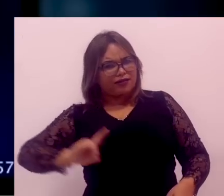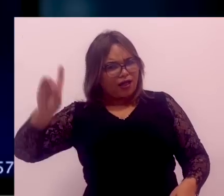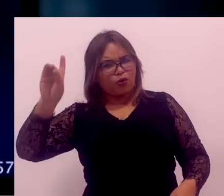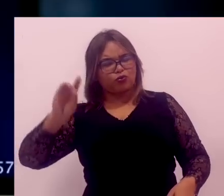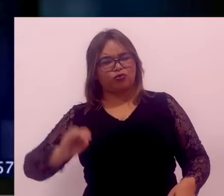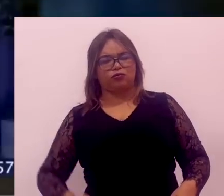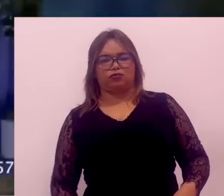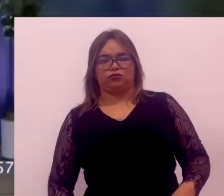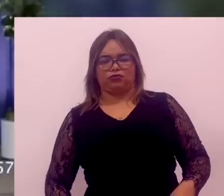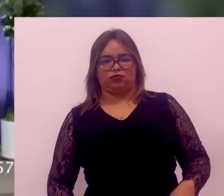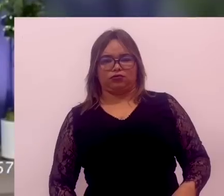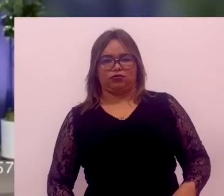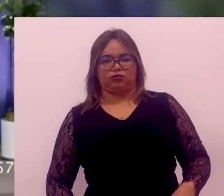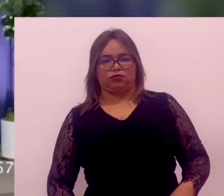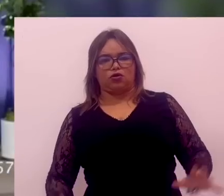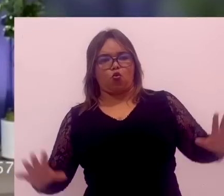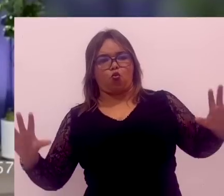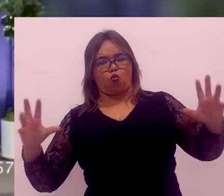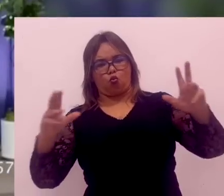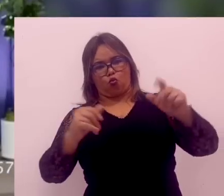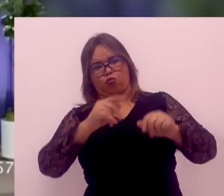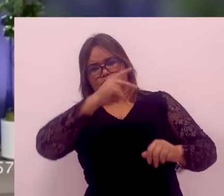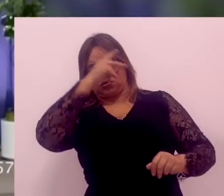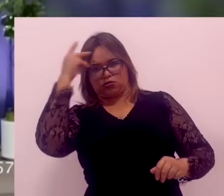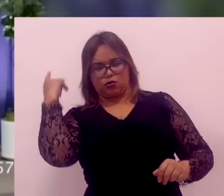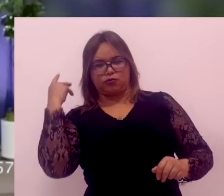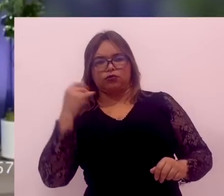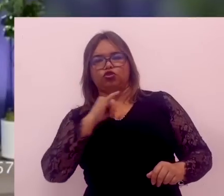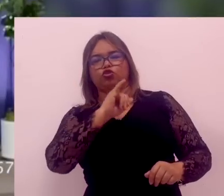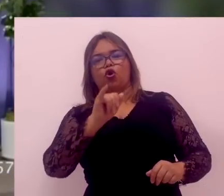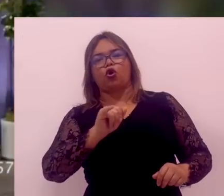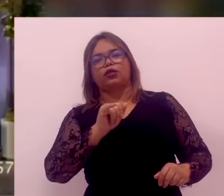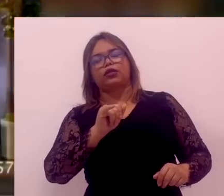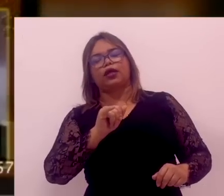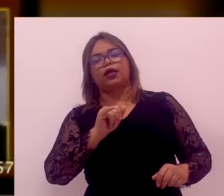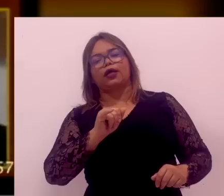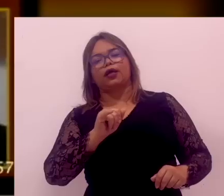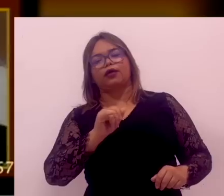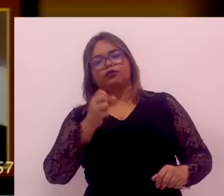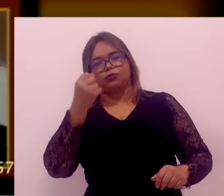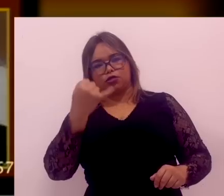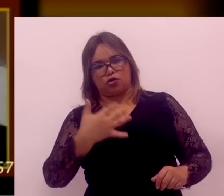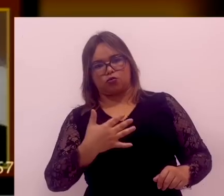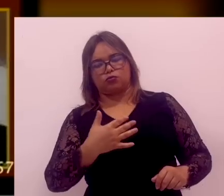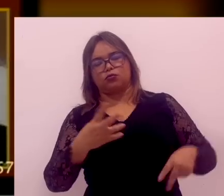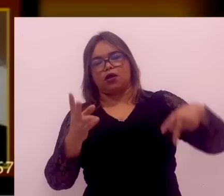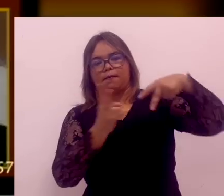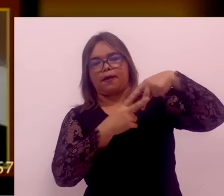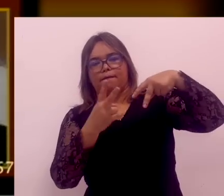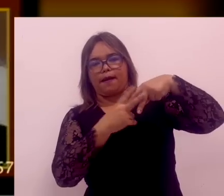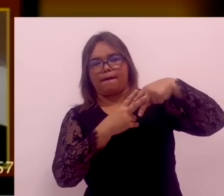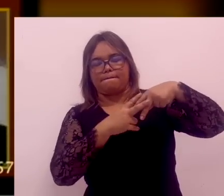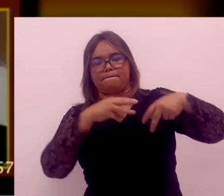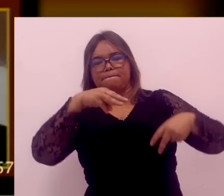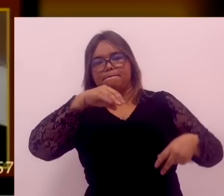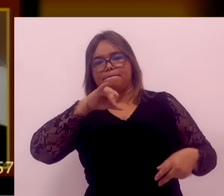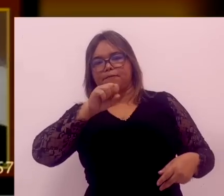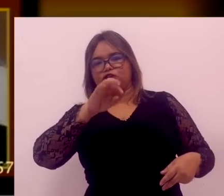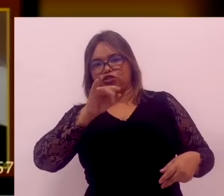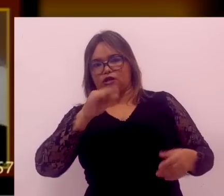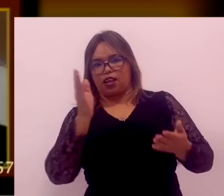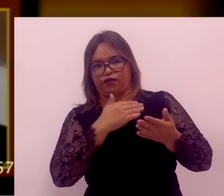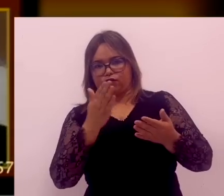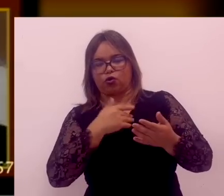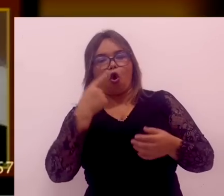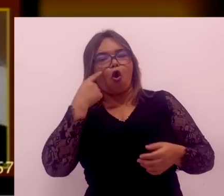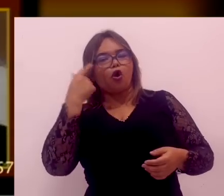J.D. Buck, Maçonaria Mística. Note esse simbolismo de novo. Você pode tirar o hexagrama dele.